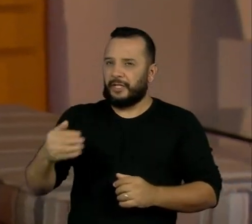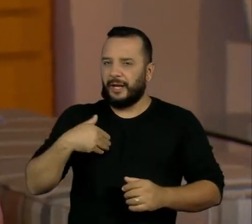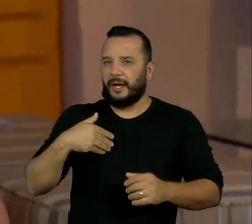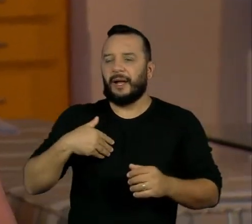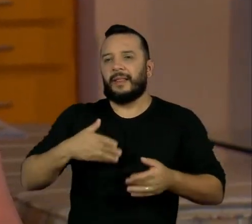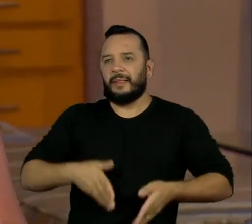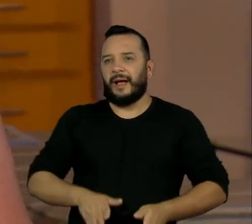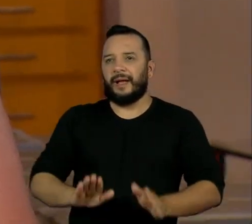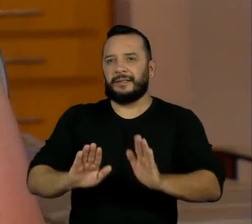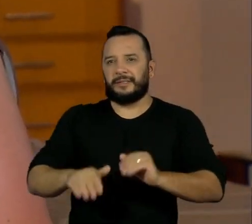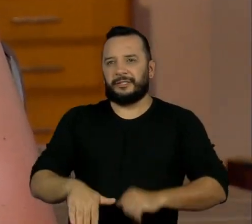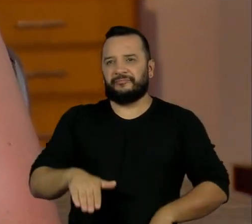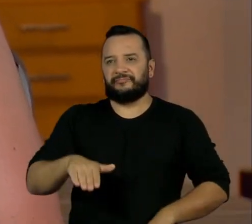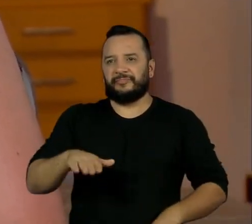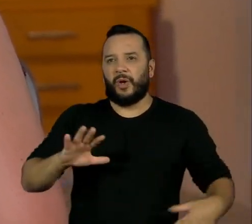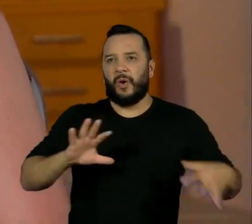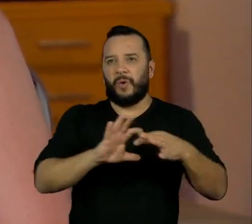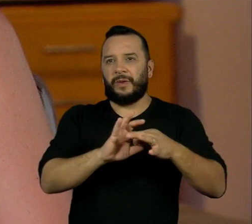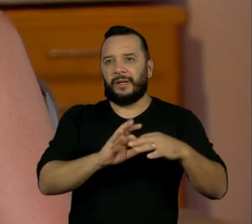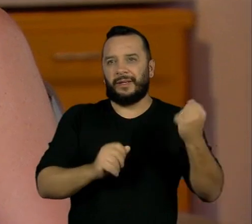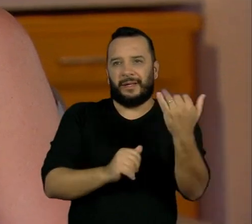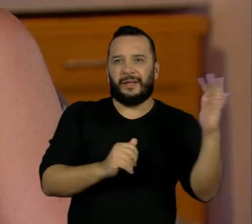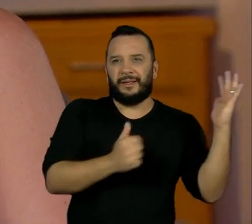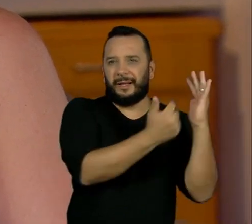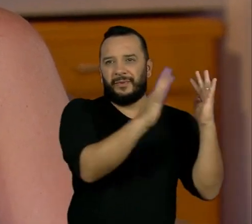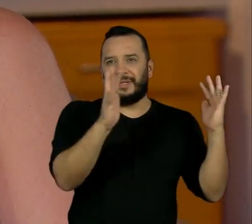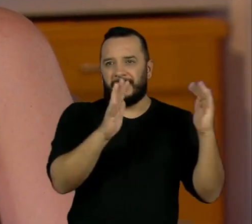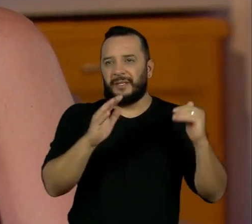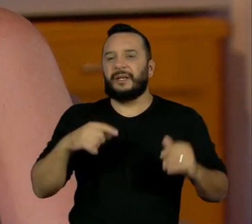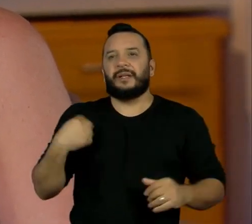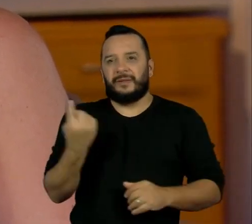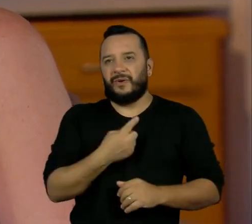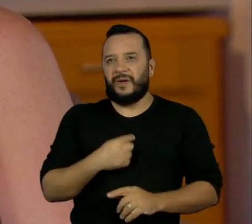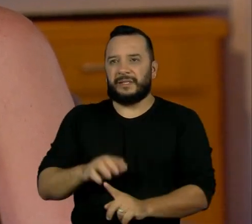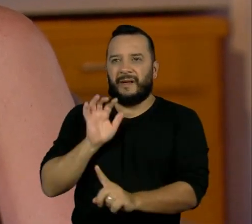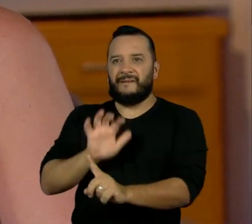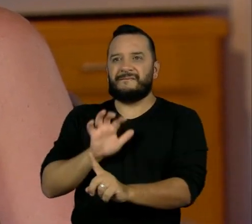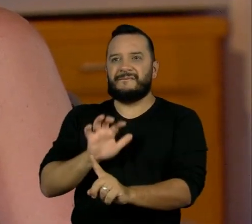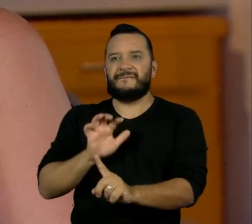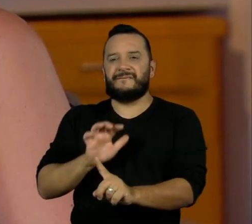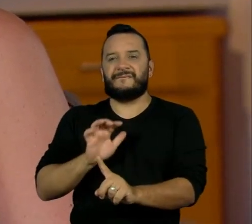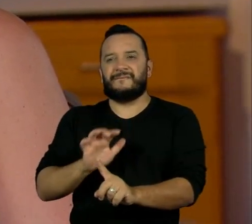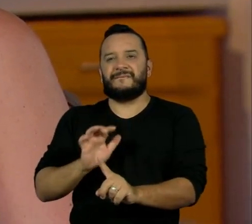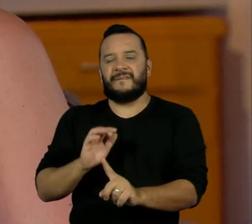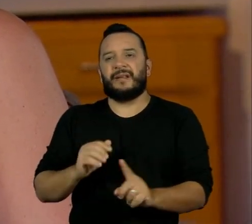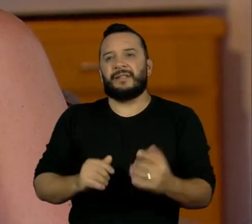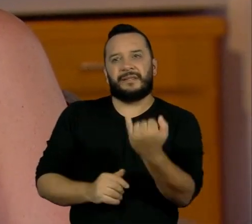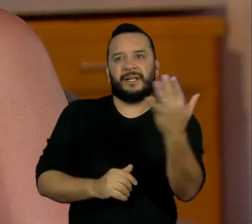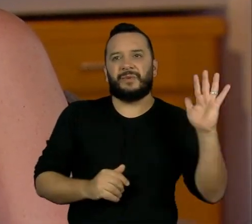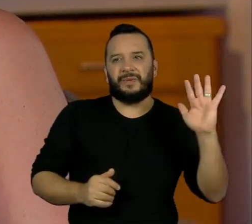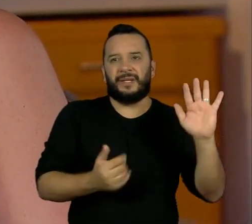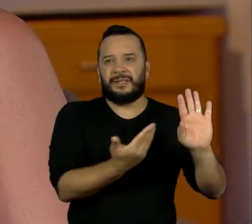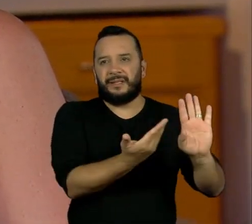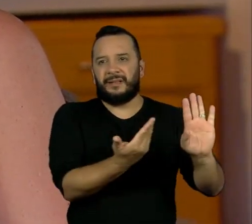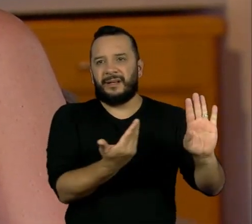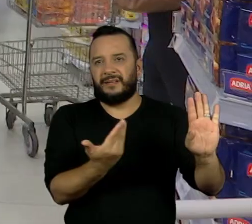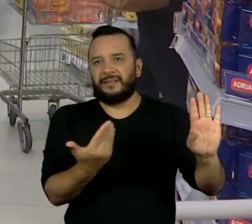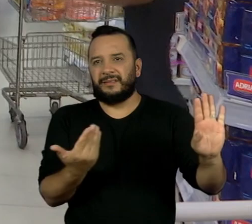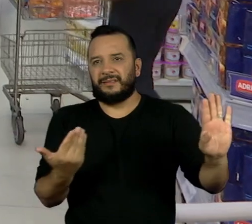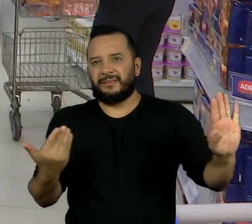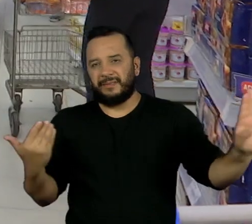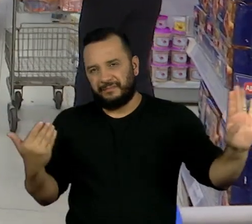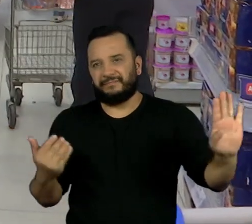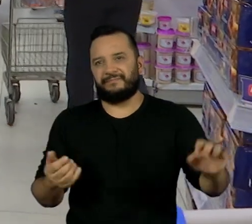e que nós humanos é que vamos, por meio do nosso sistema, afastando a humanidade da